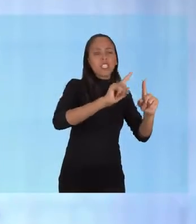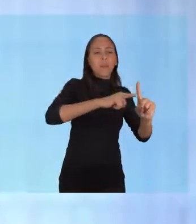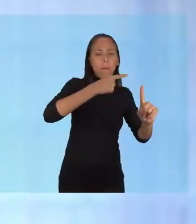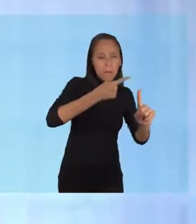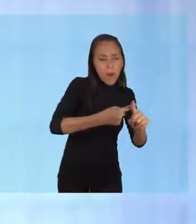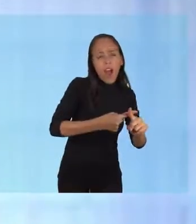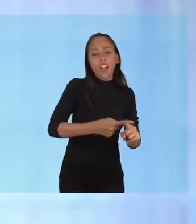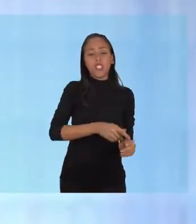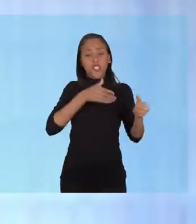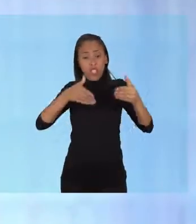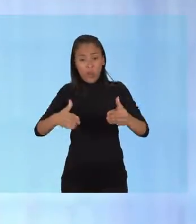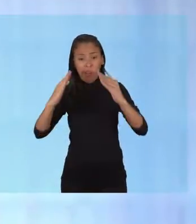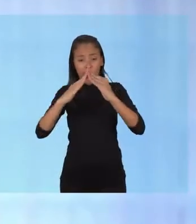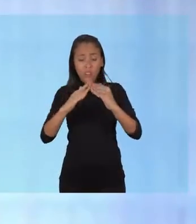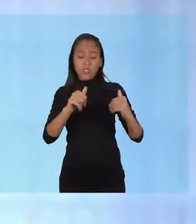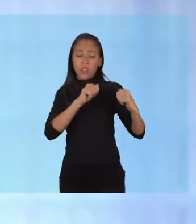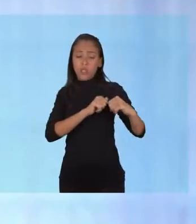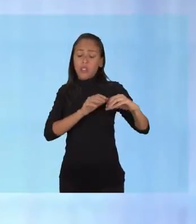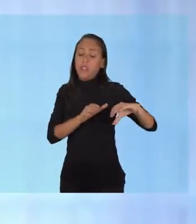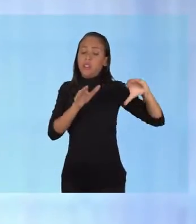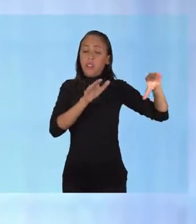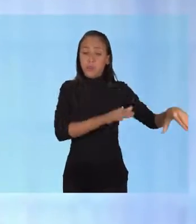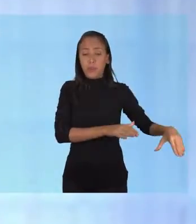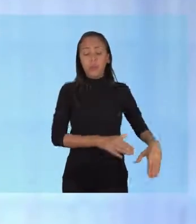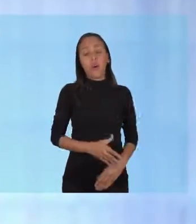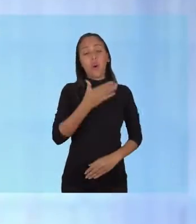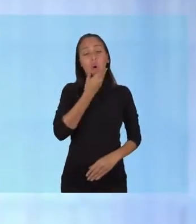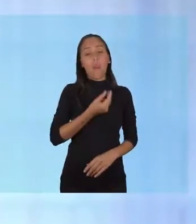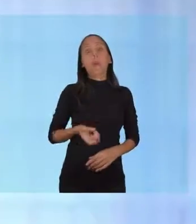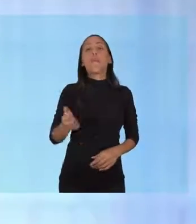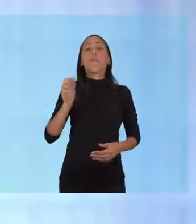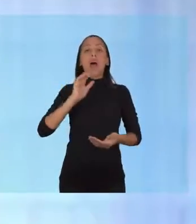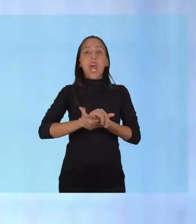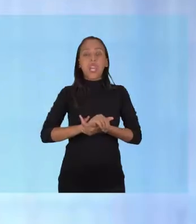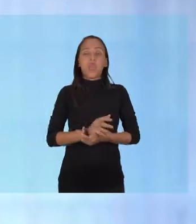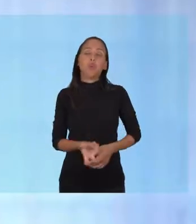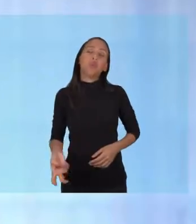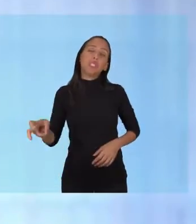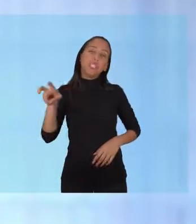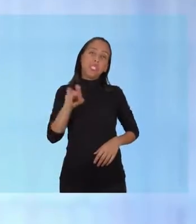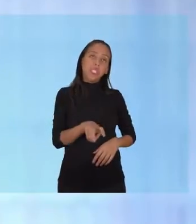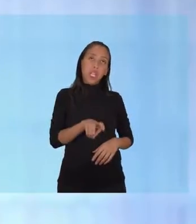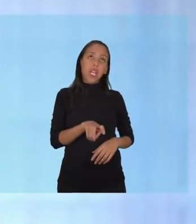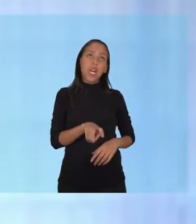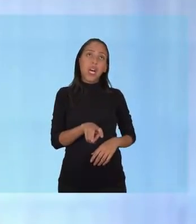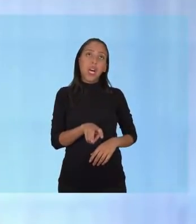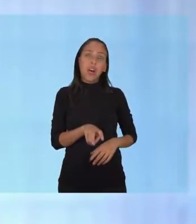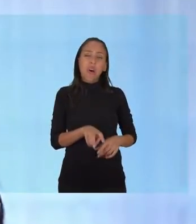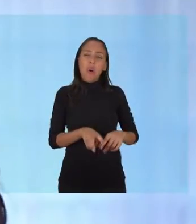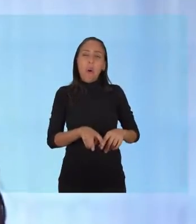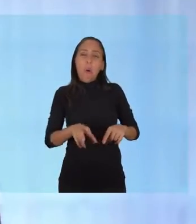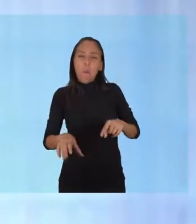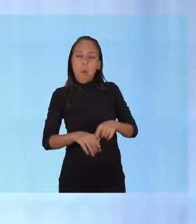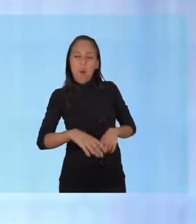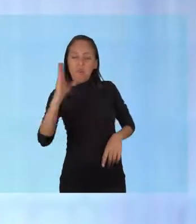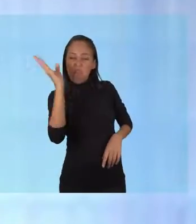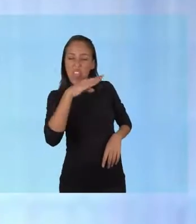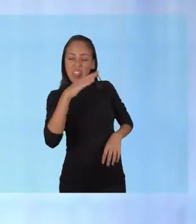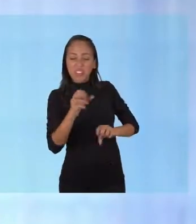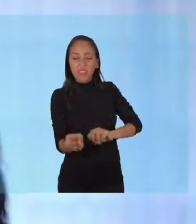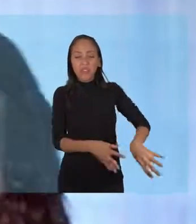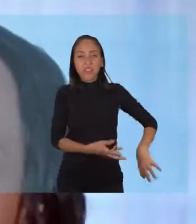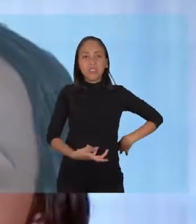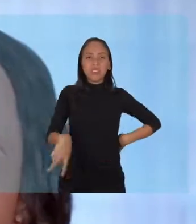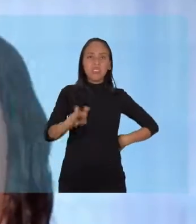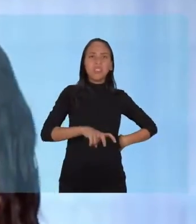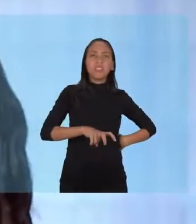chegar, colocar a bolsinha dela de lado e dar conta da casa, porque o bonitinho do marido dela vai chegar, vai tirar aquela botina fedendo chulé, vai sentar